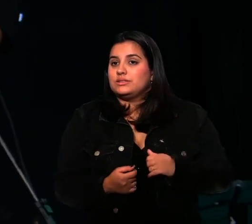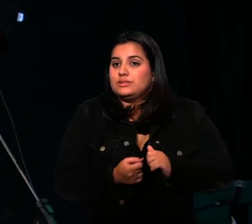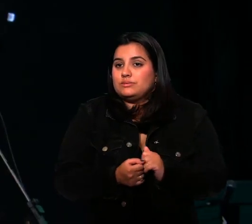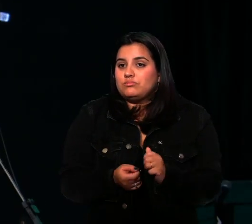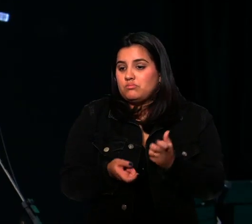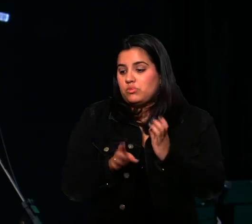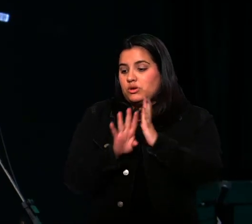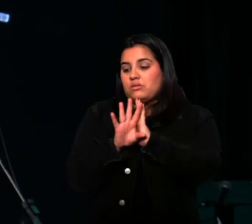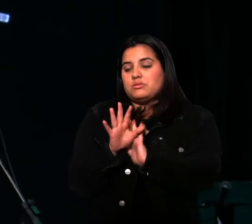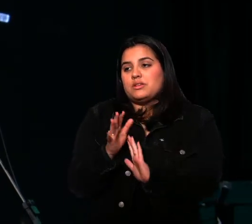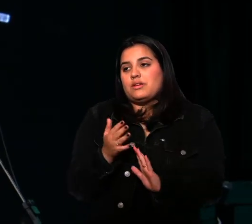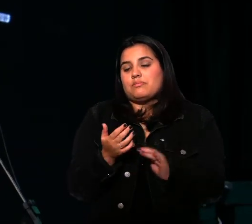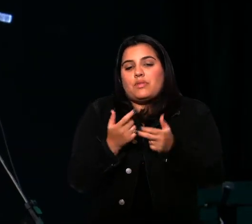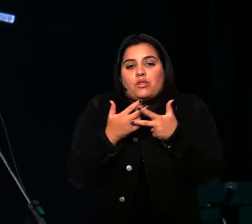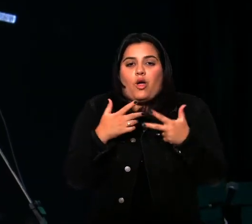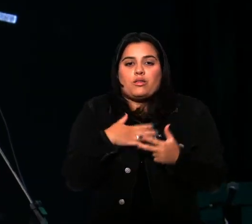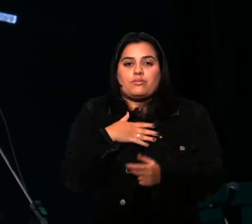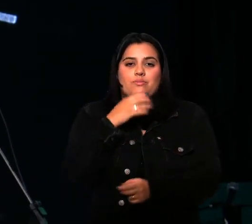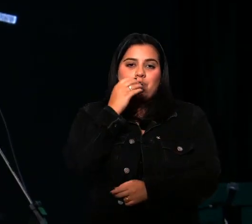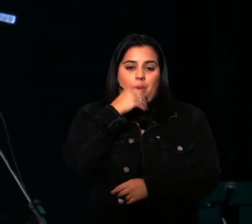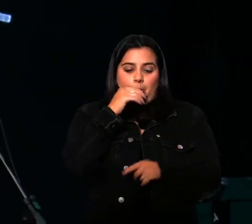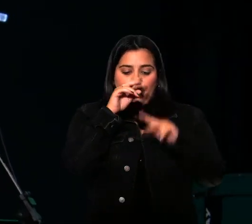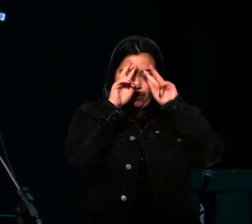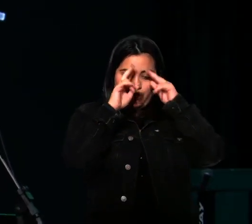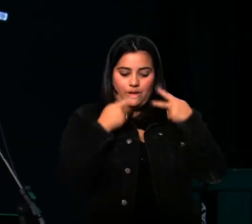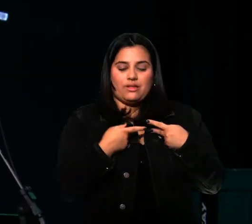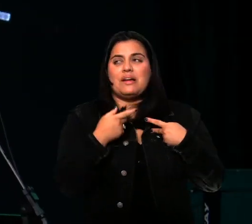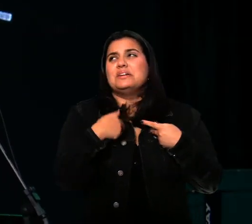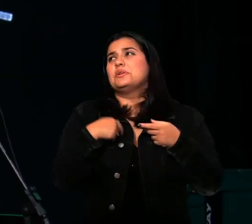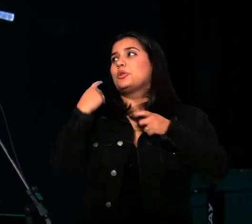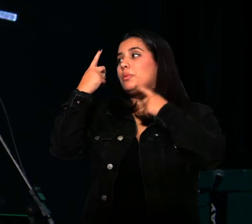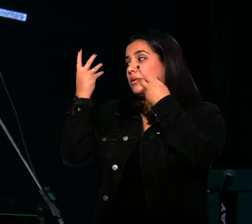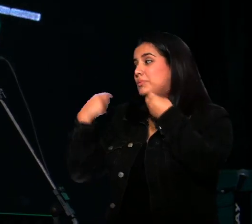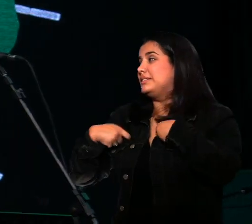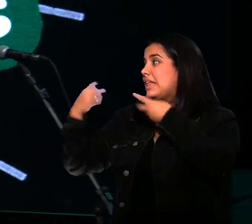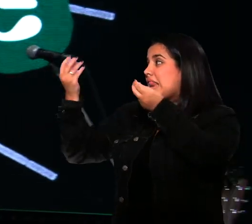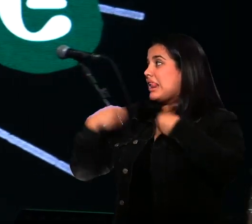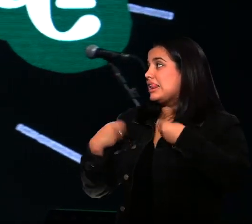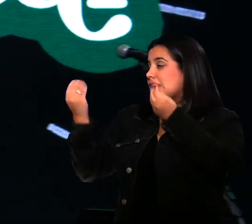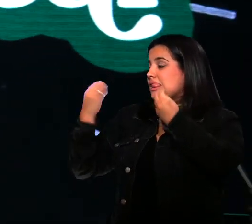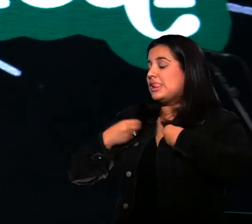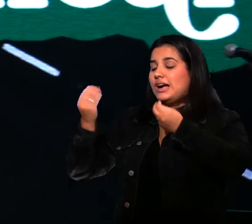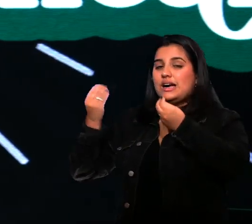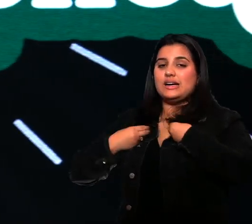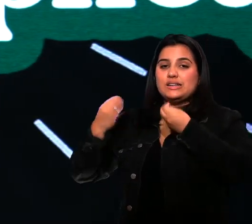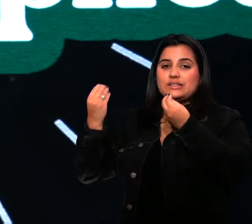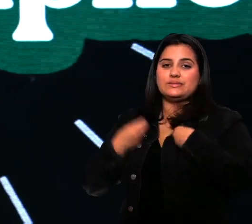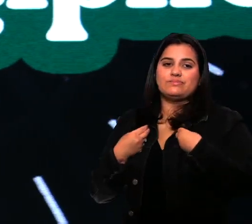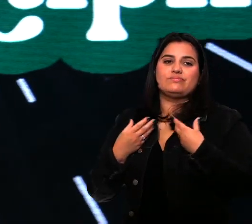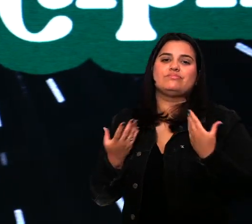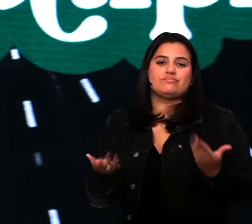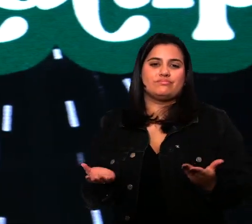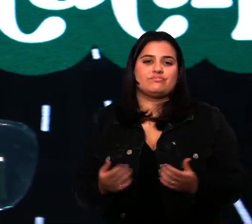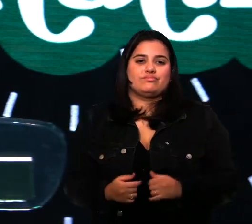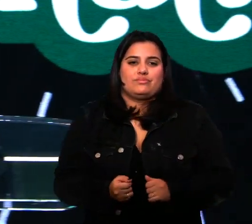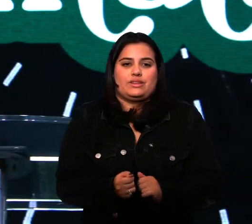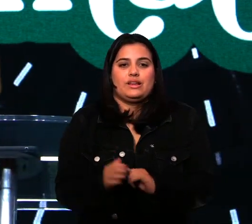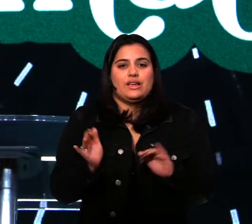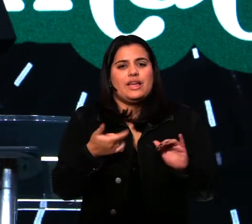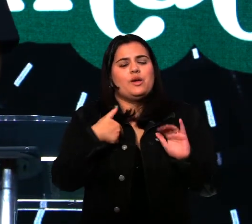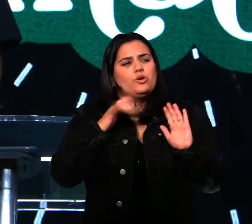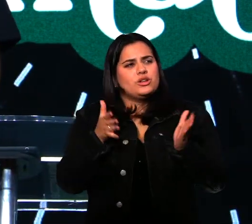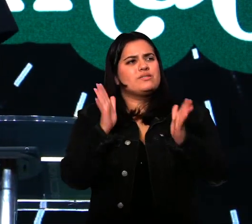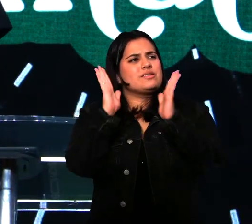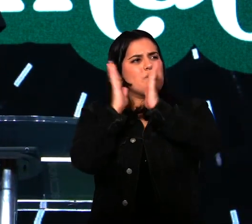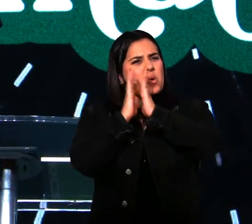nossas debilidades, a gente está mais preocupado em receber. Eu tenho orado faz tempo já pela nossa igreja, pelo ano aqui, pelo